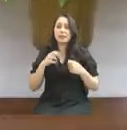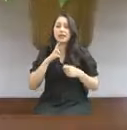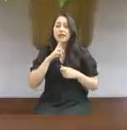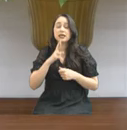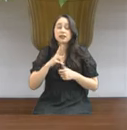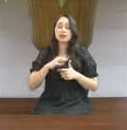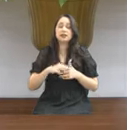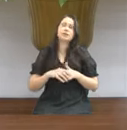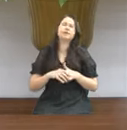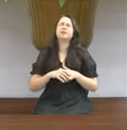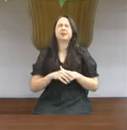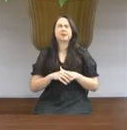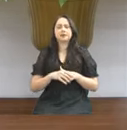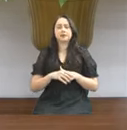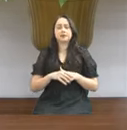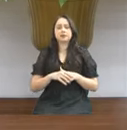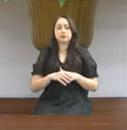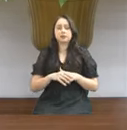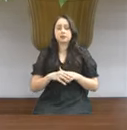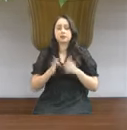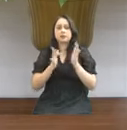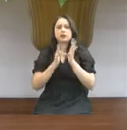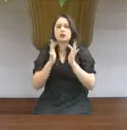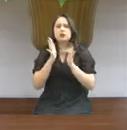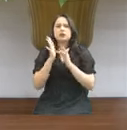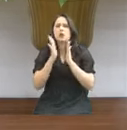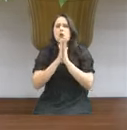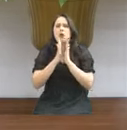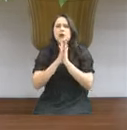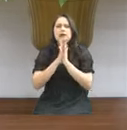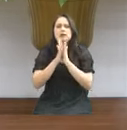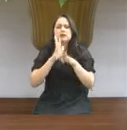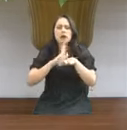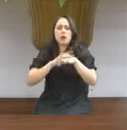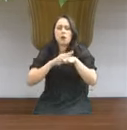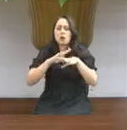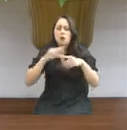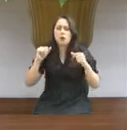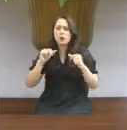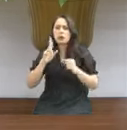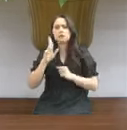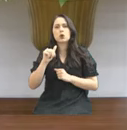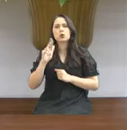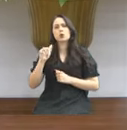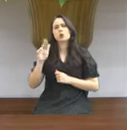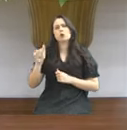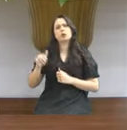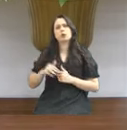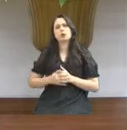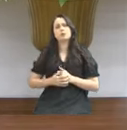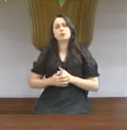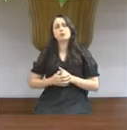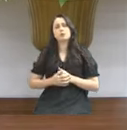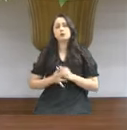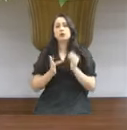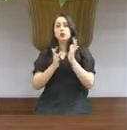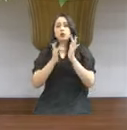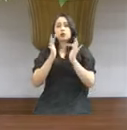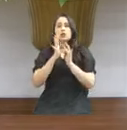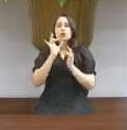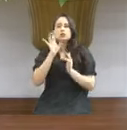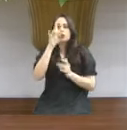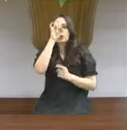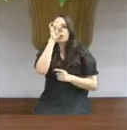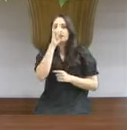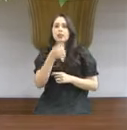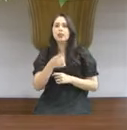É bem verdade que Jesus nunca orou para curar ninguém, né, irmão? Que isso fique registrado aqui. Jesus só